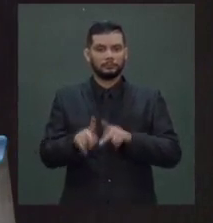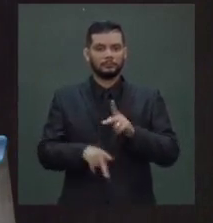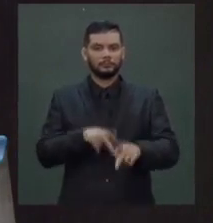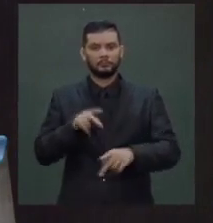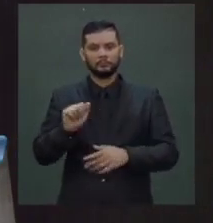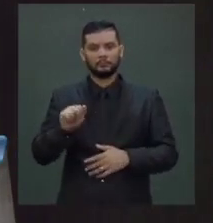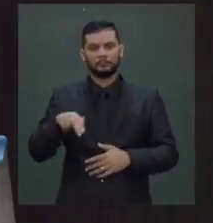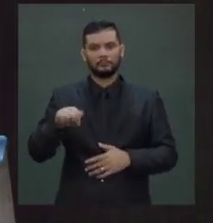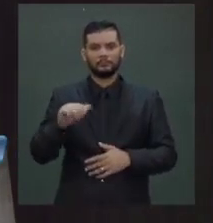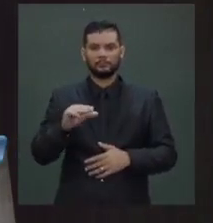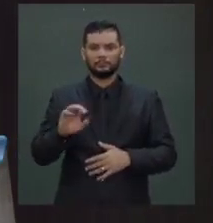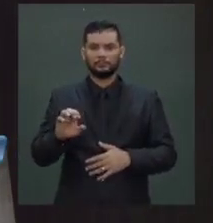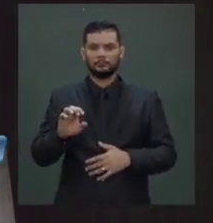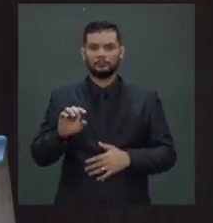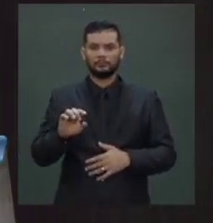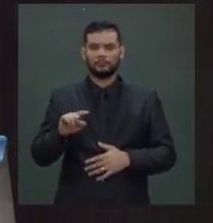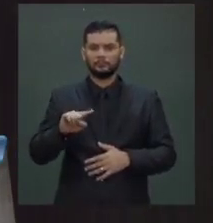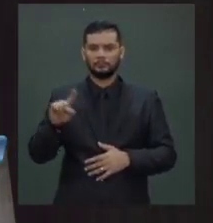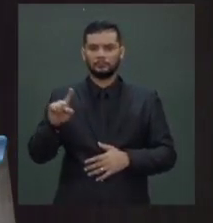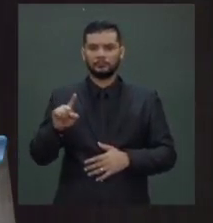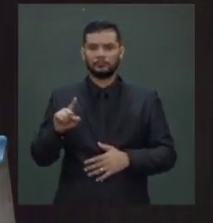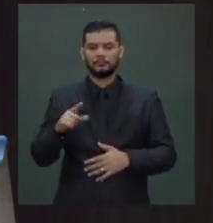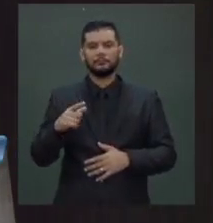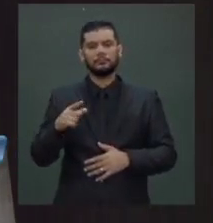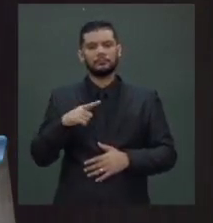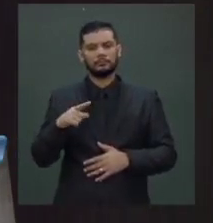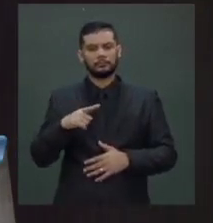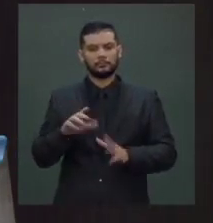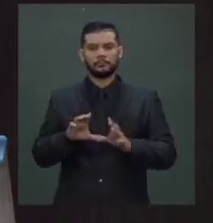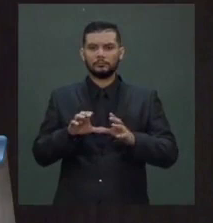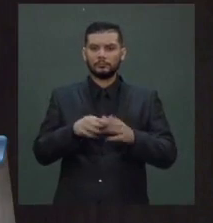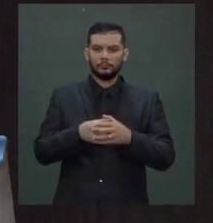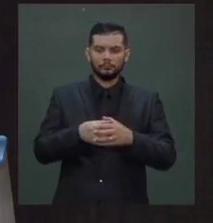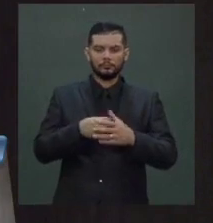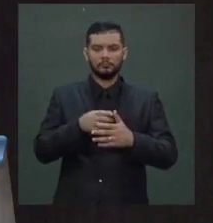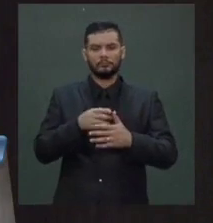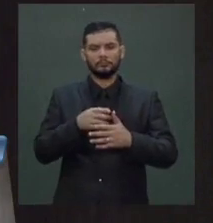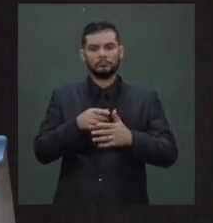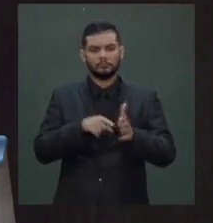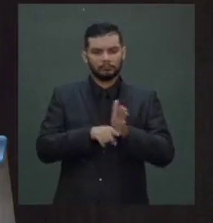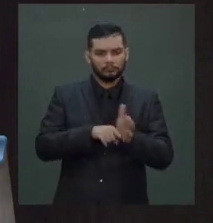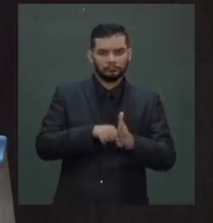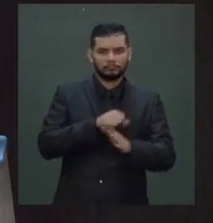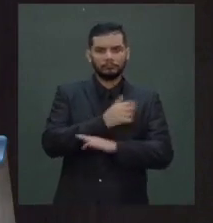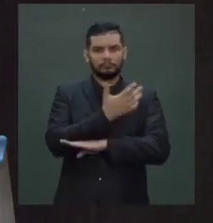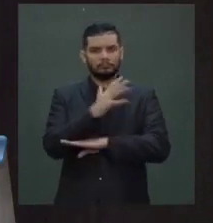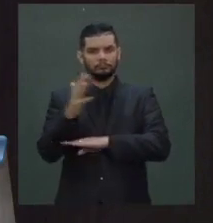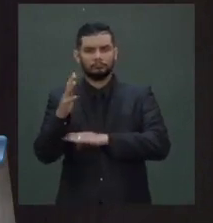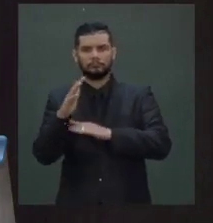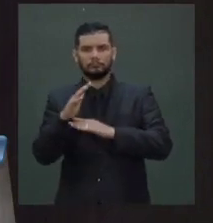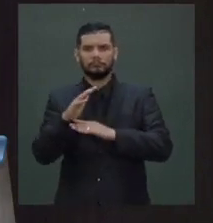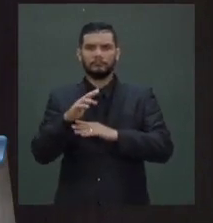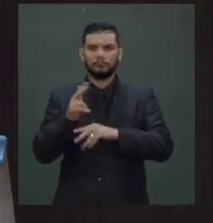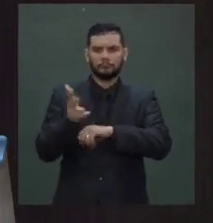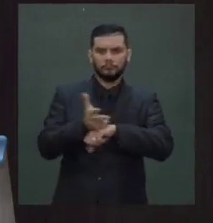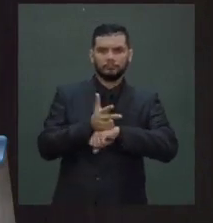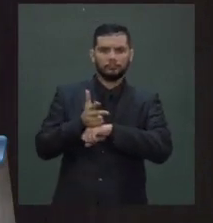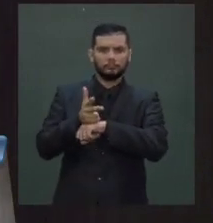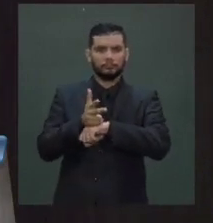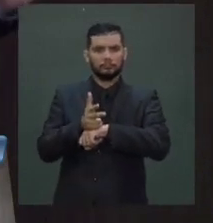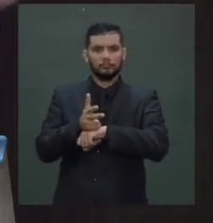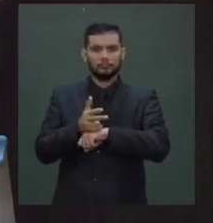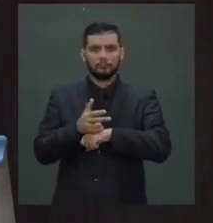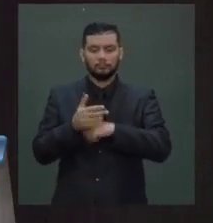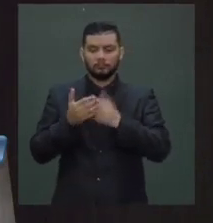Anassé, estavam lá os consultores da empresa, os ambientalistas, né, a imprensa, e